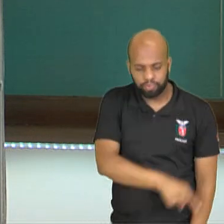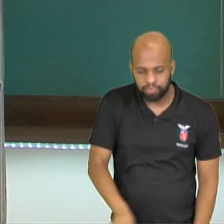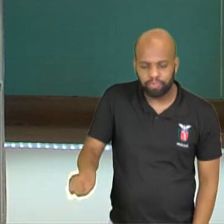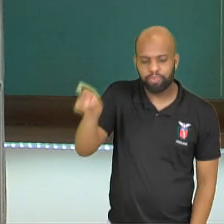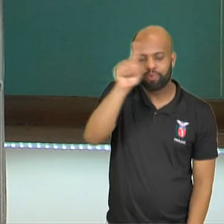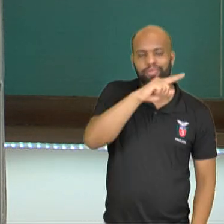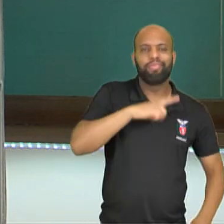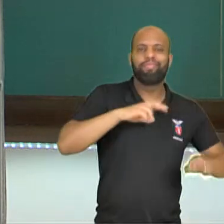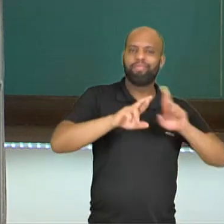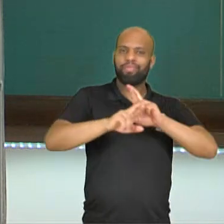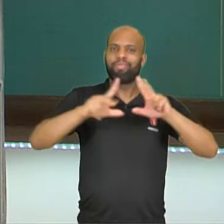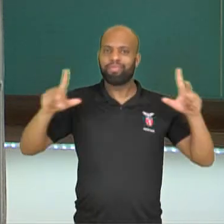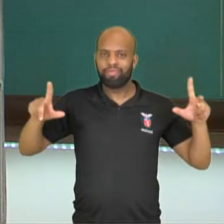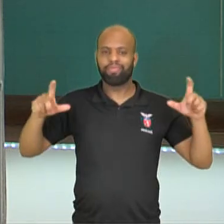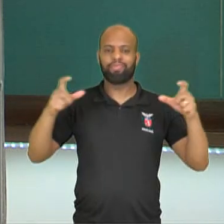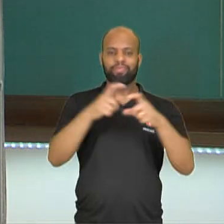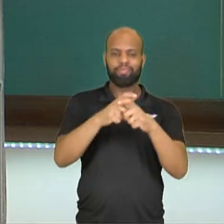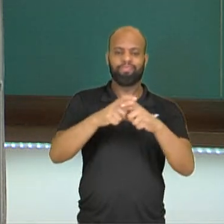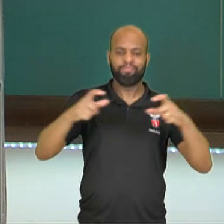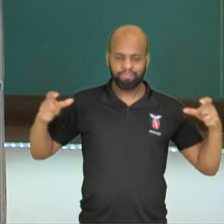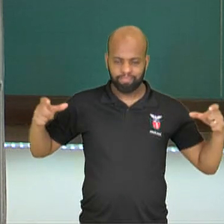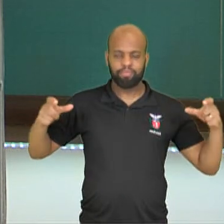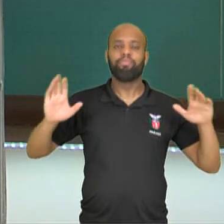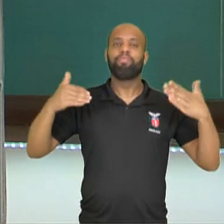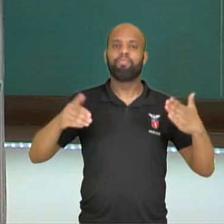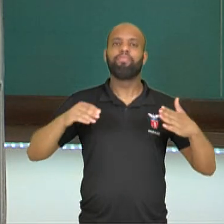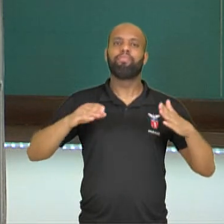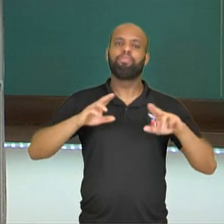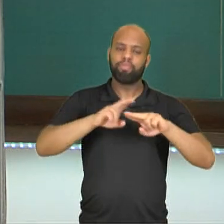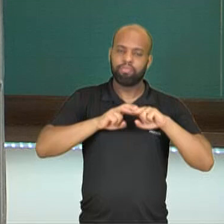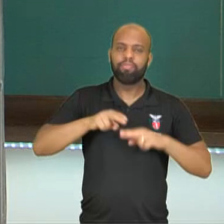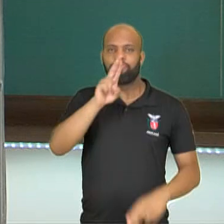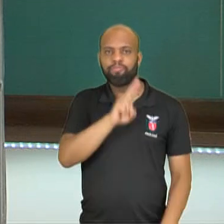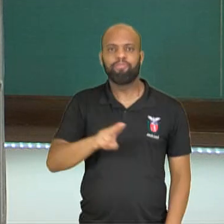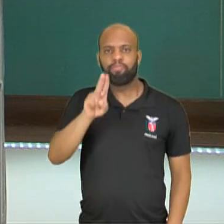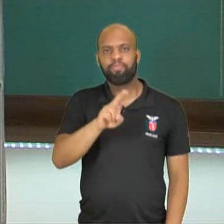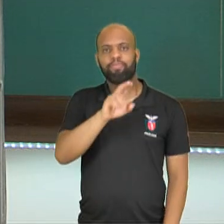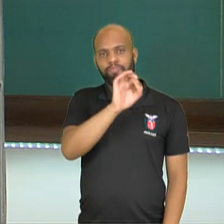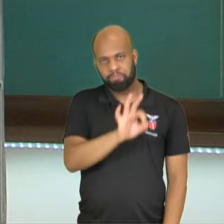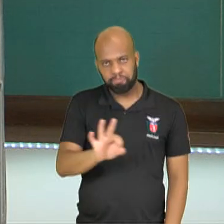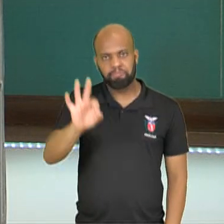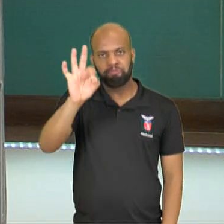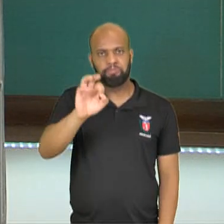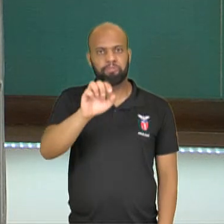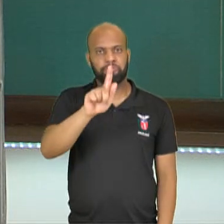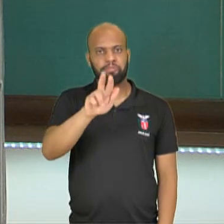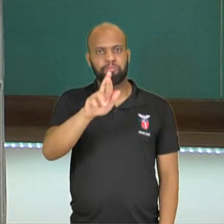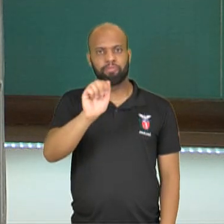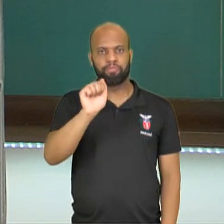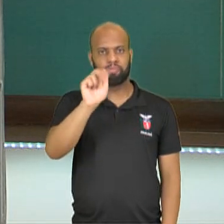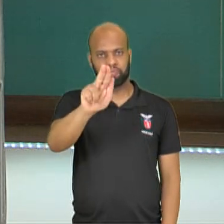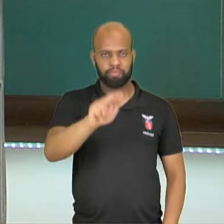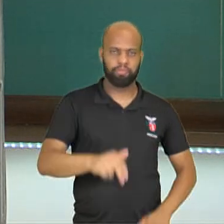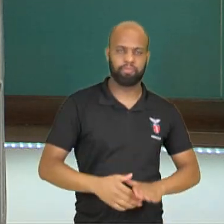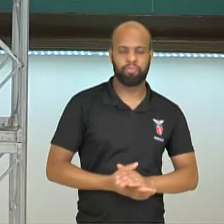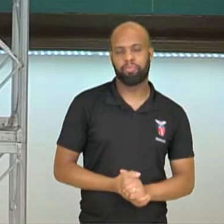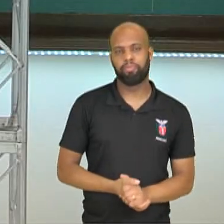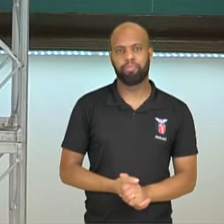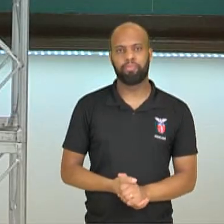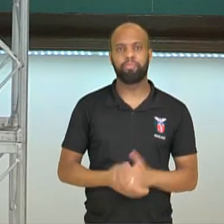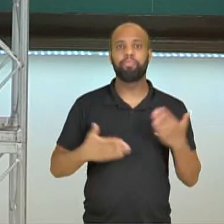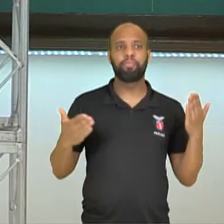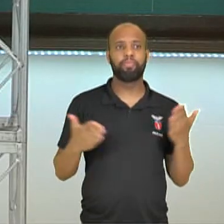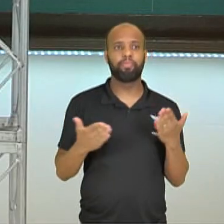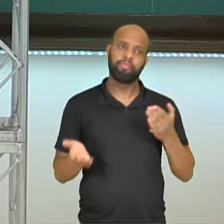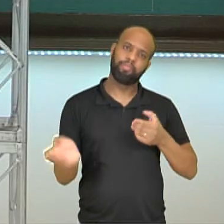diferentes tamanhos, diferentes medidas. Então, daí a importância de utilizarmos a unidade de medida em graus. Voltando